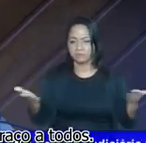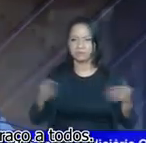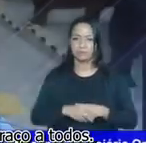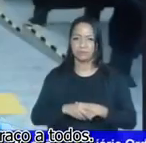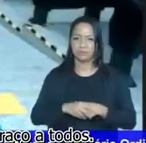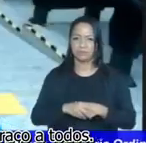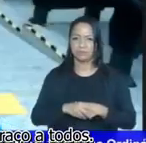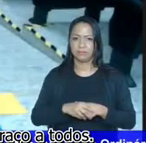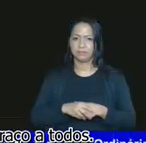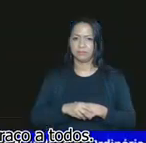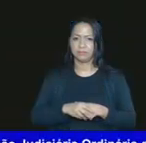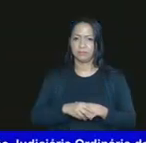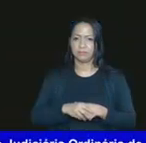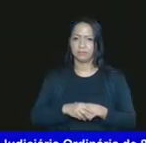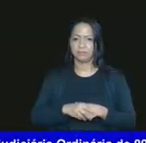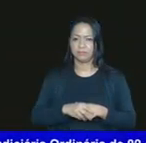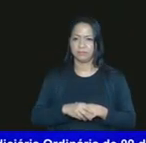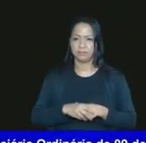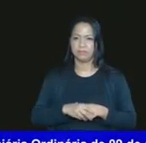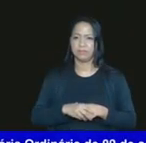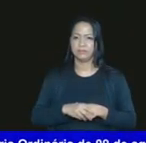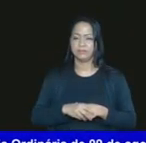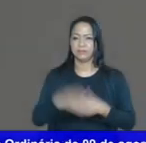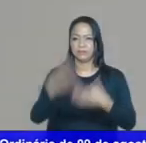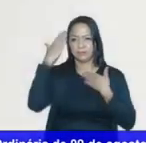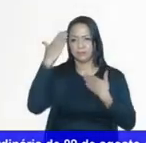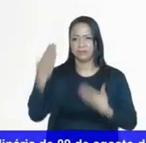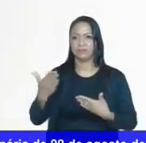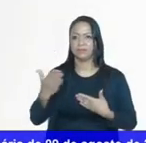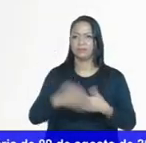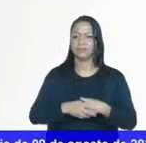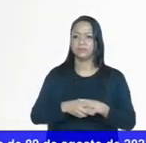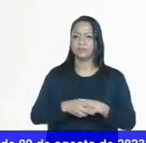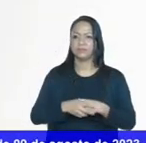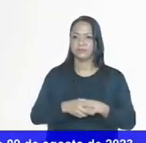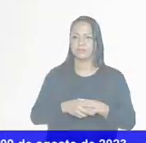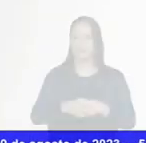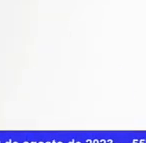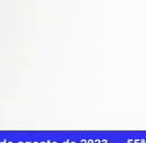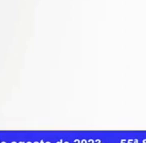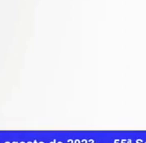todas. Um abraço a todos que estão... Na tela, o juiz Rivaldo Valente.